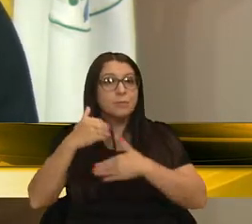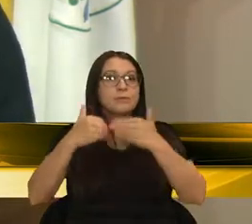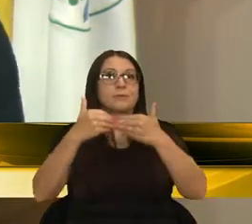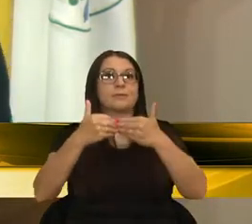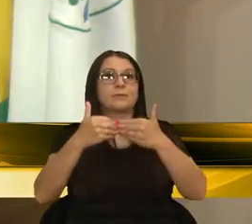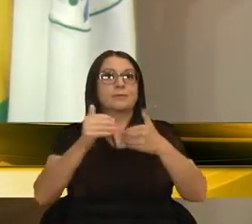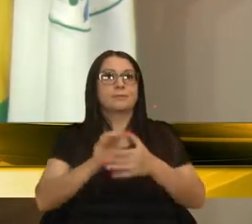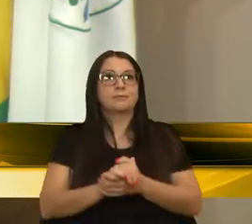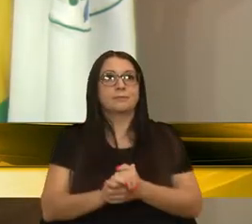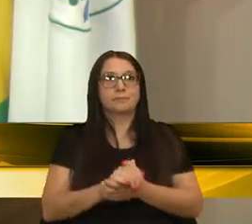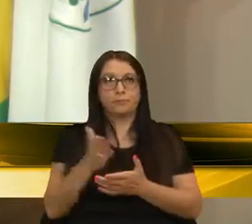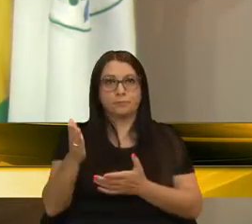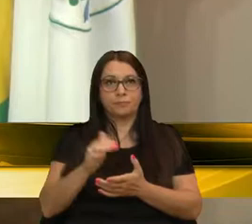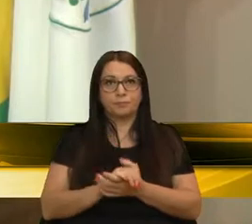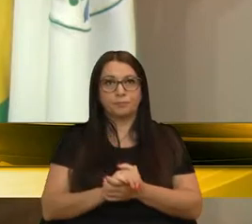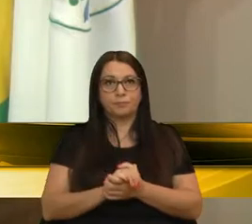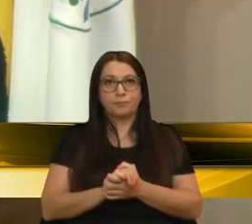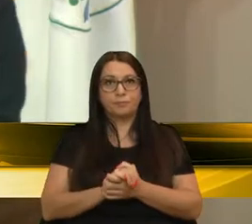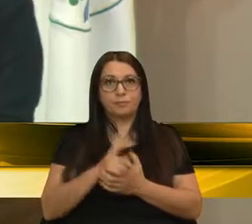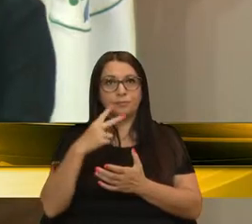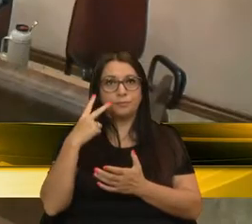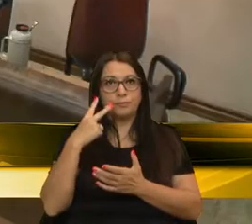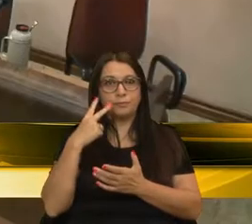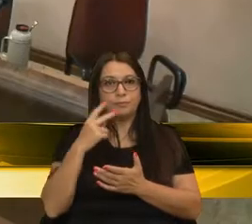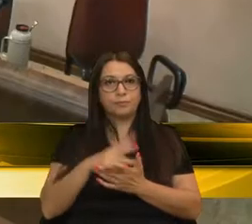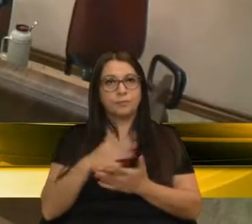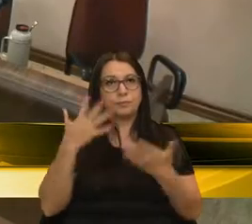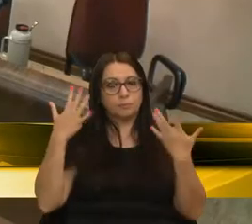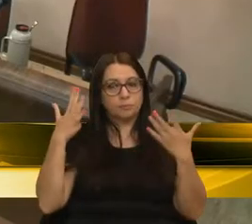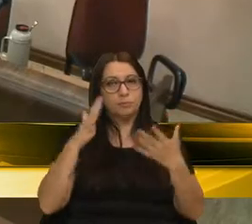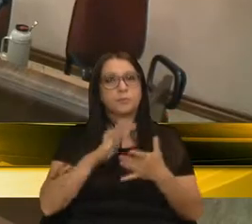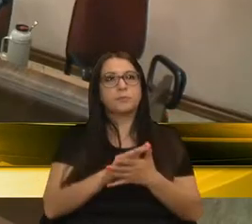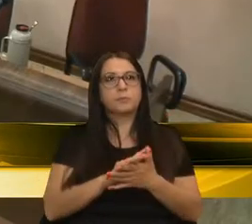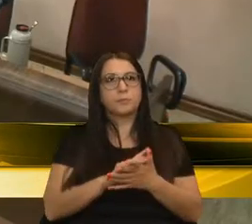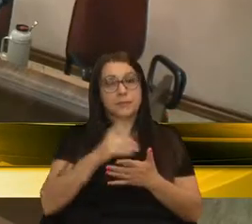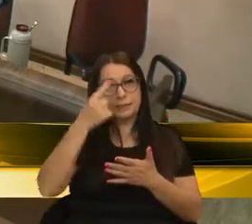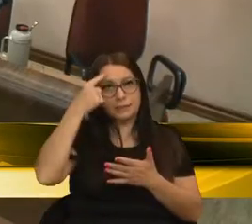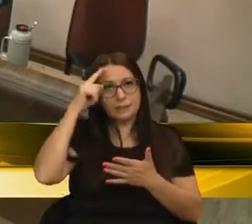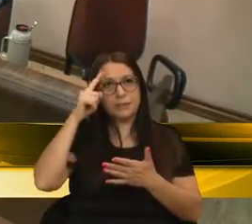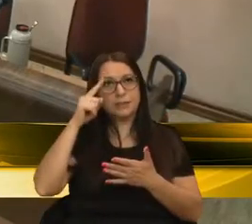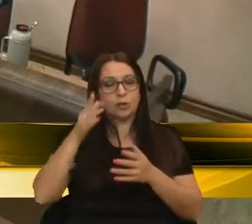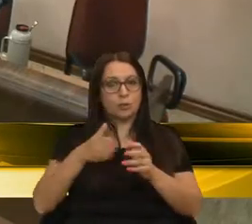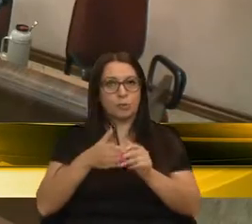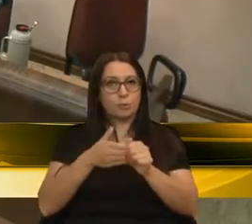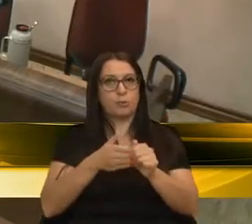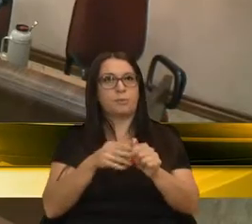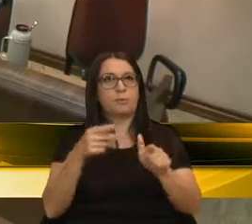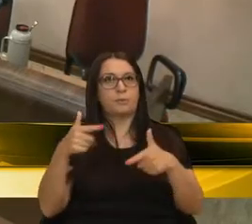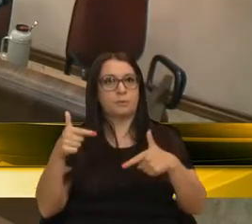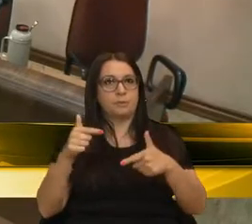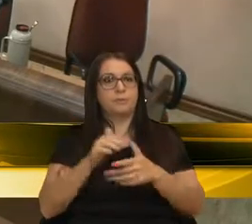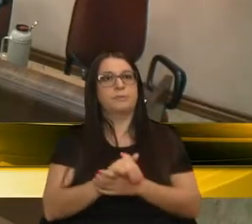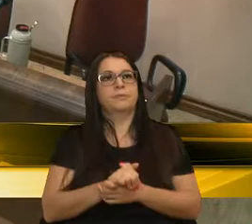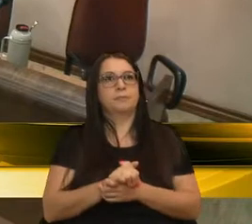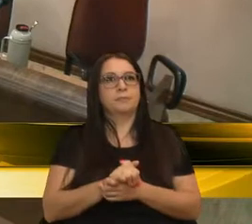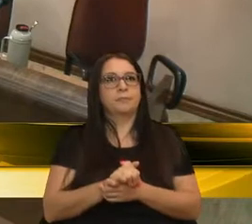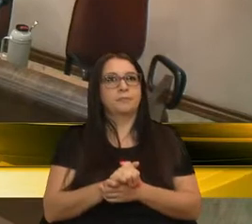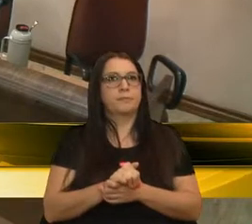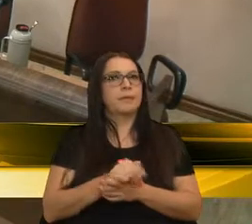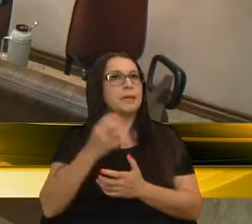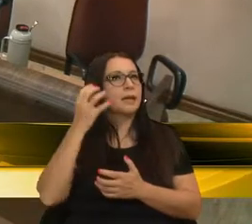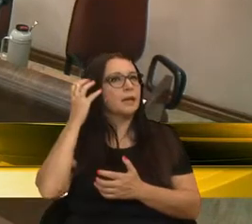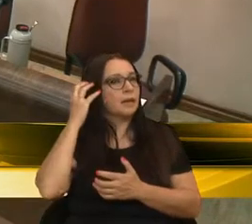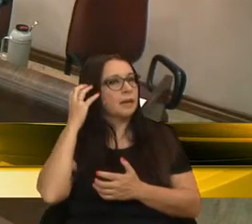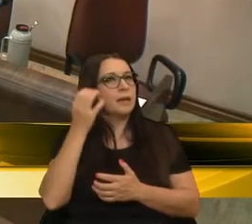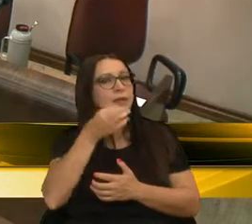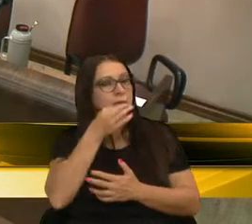espaço. Seu à parte, vereador. Vereadora, parabéns pela iniciativa. Eu já acompanho o seu trabalho na época de rádio, né? Eu